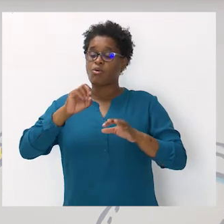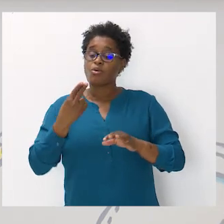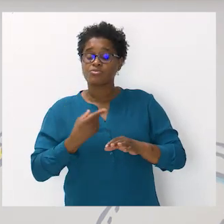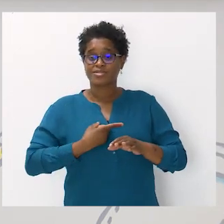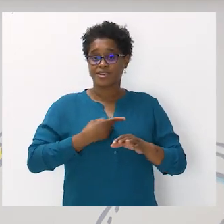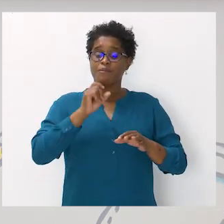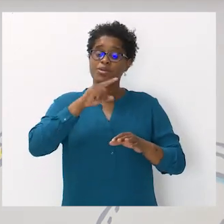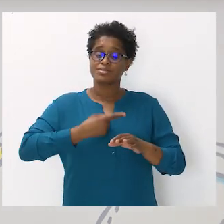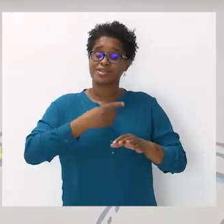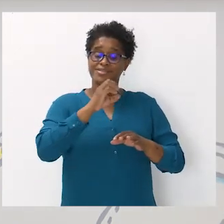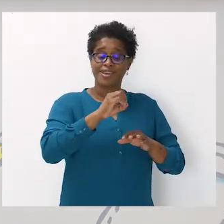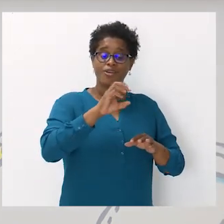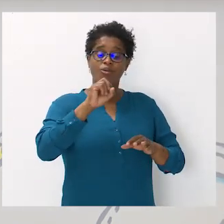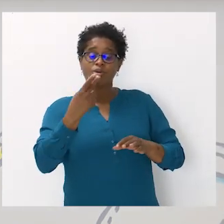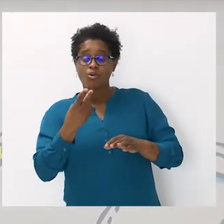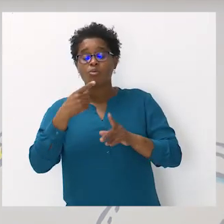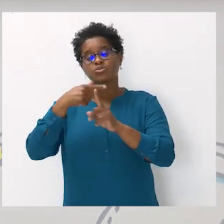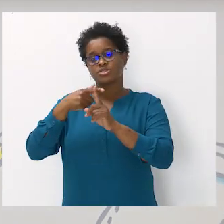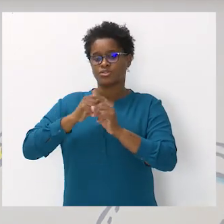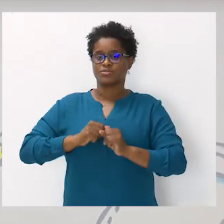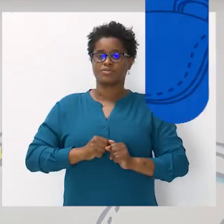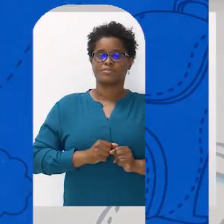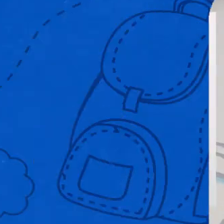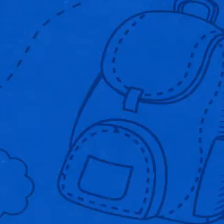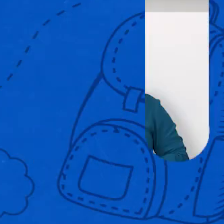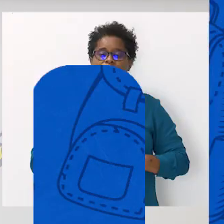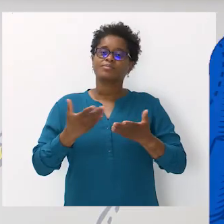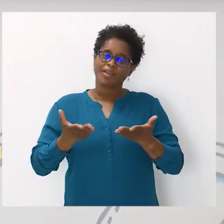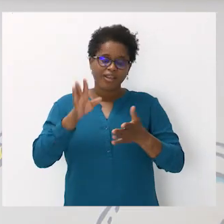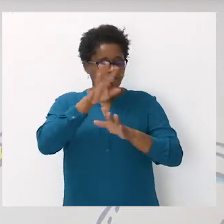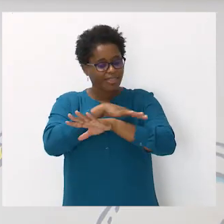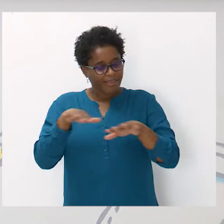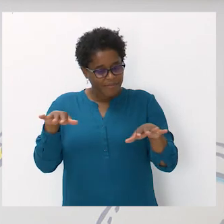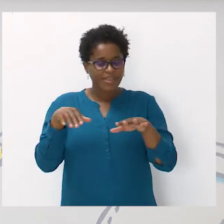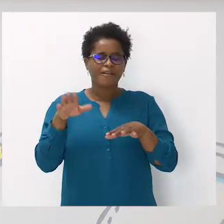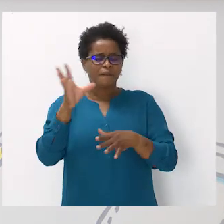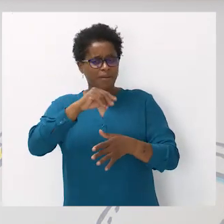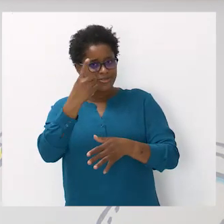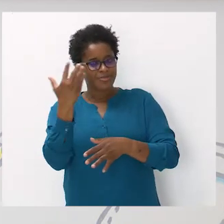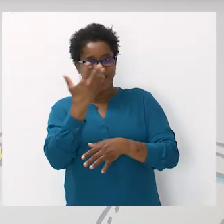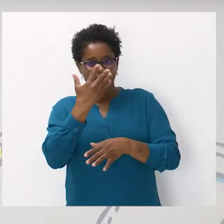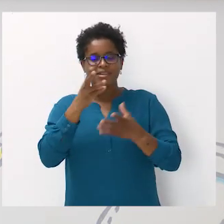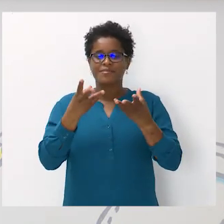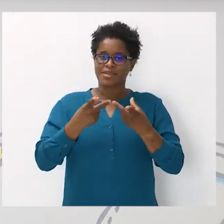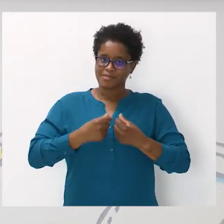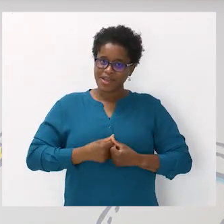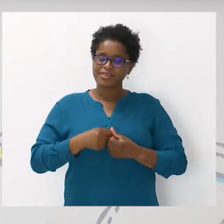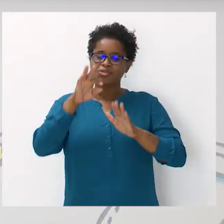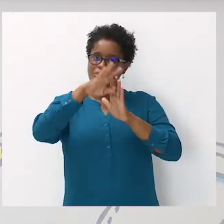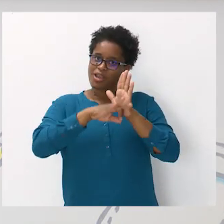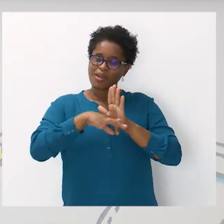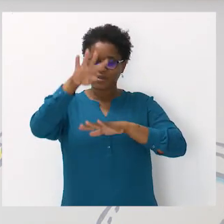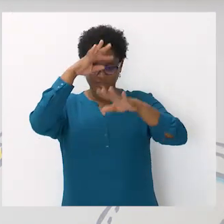ou seja, pode ser zero ou positivo. Bom, assim terminamos mais uma aula de matemática